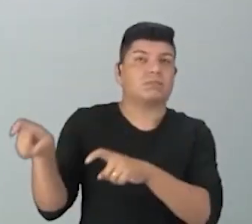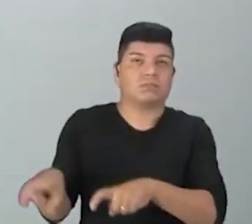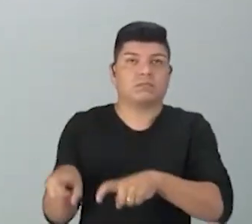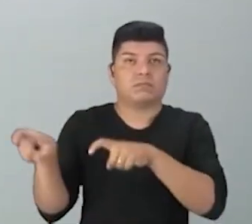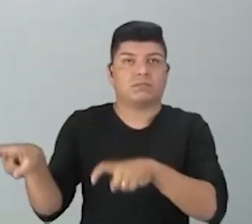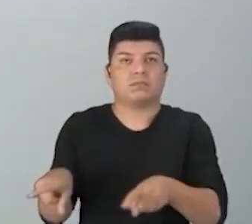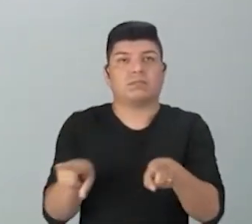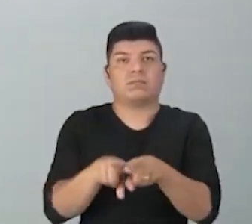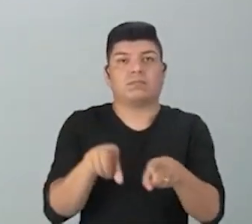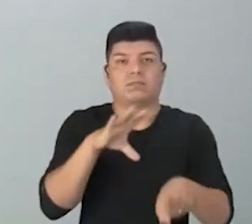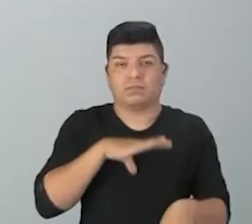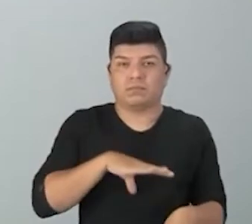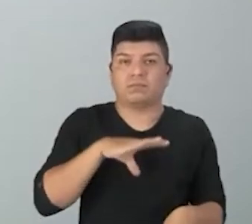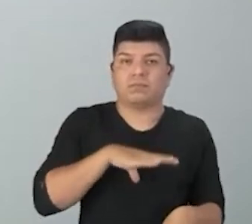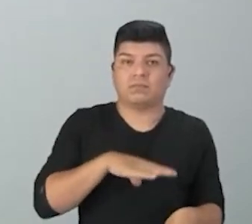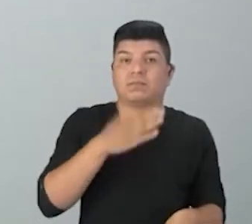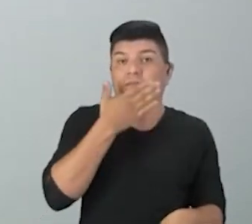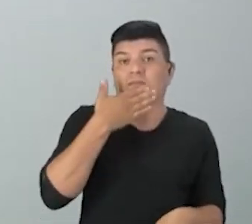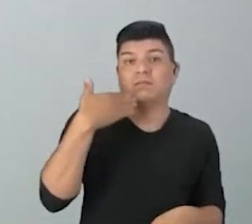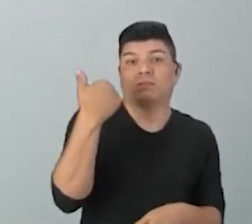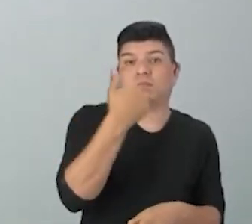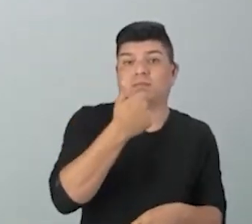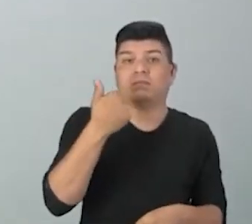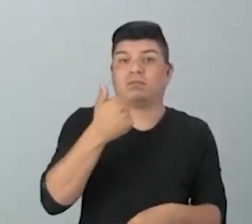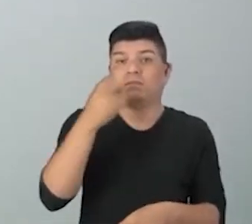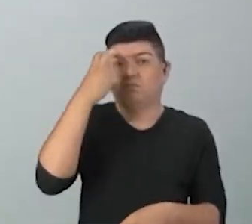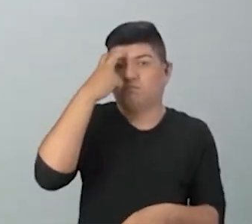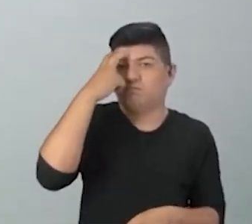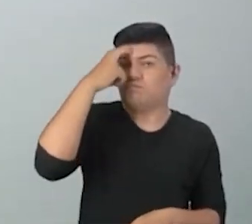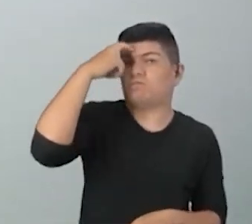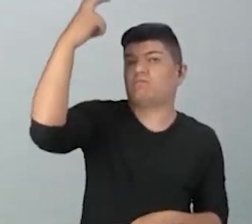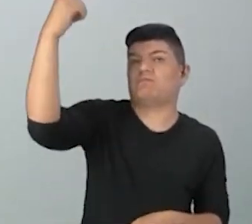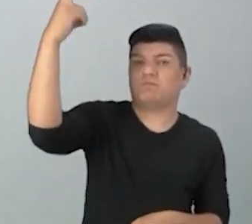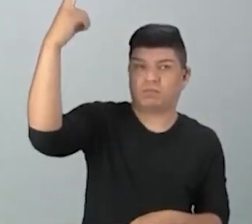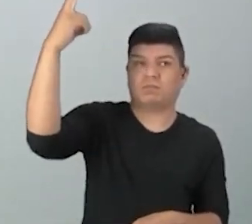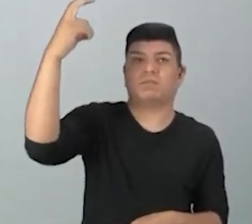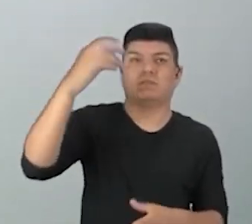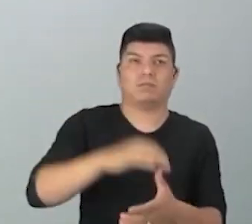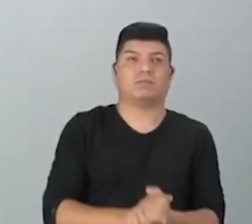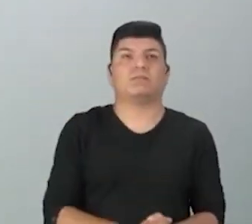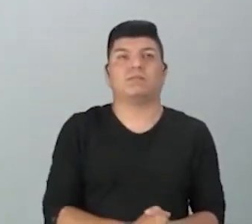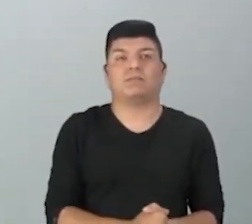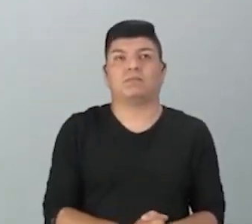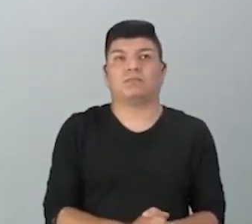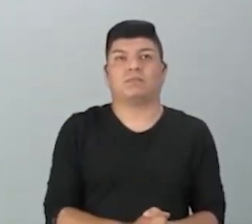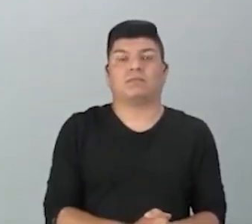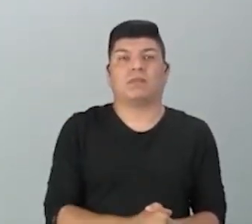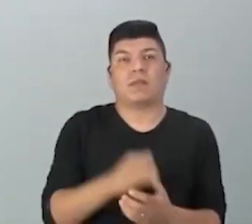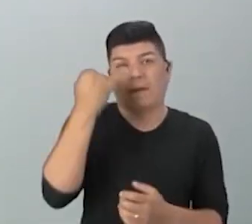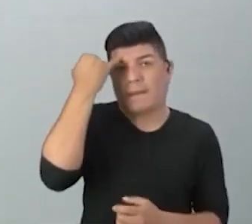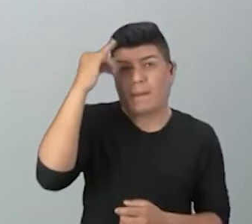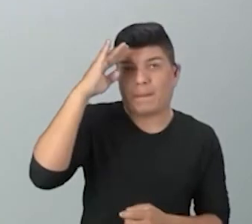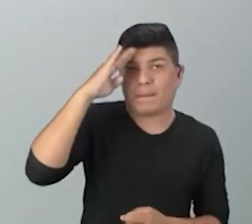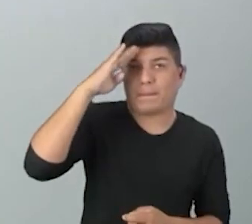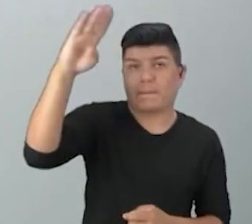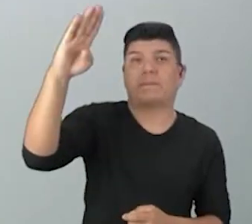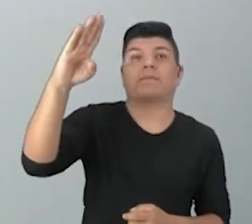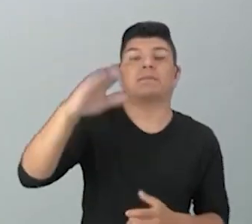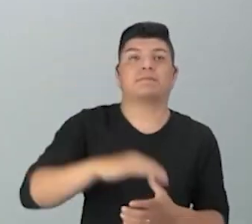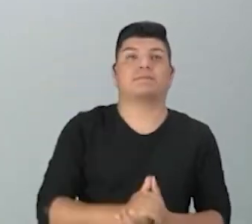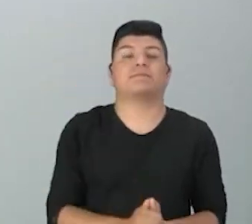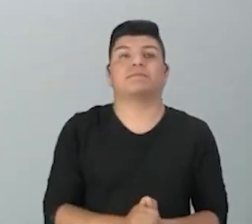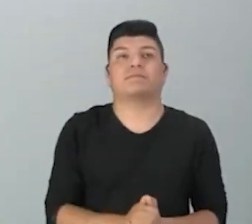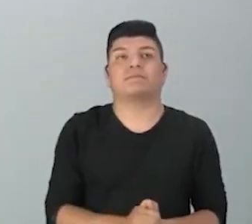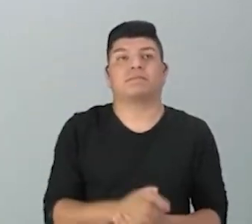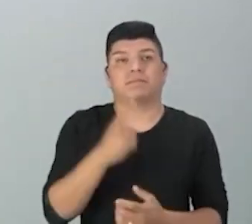campo e também cidade para se tornarem cidades com inteligência artificial Essa é a ideia principal do nosso